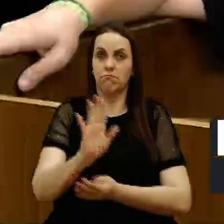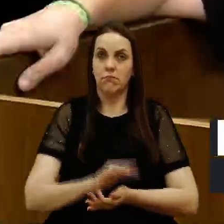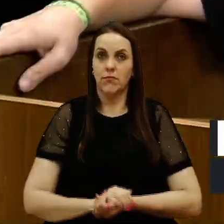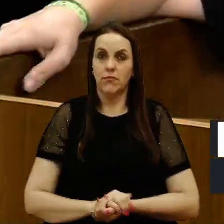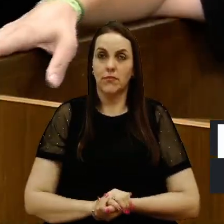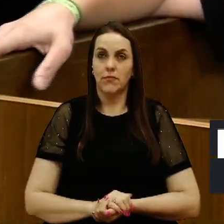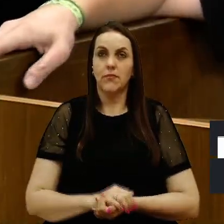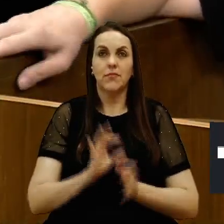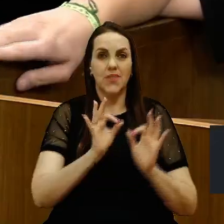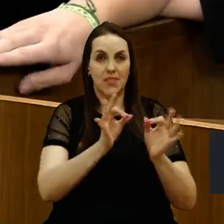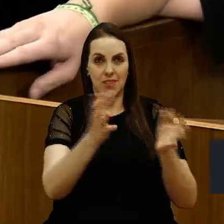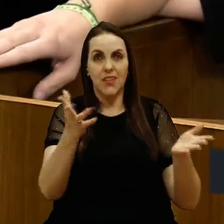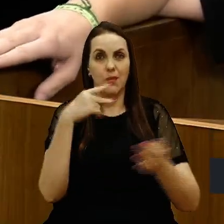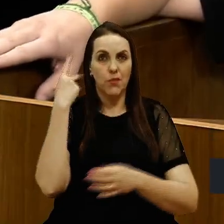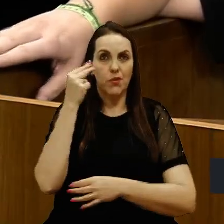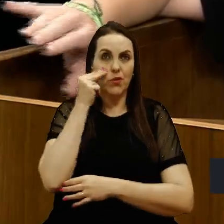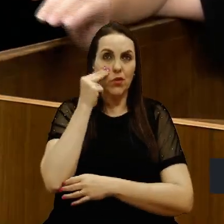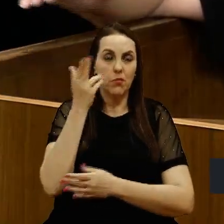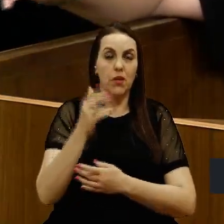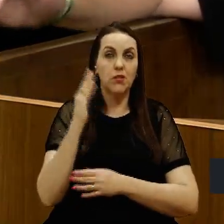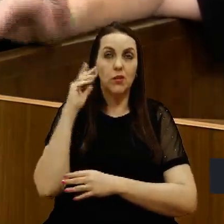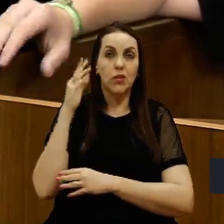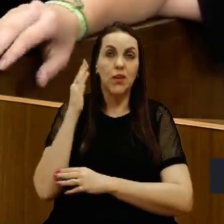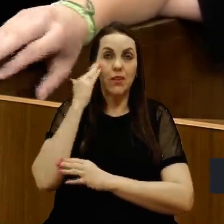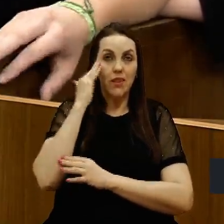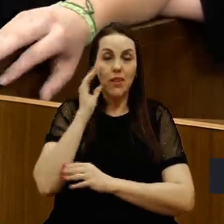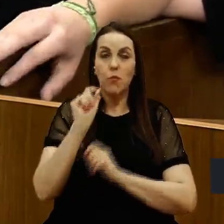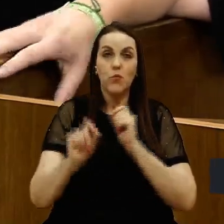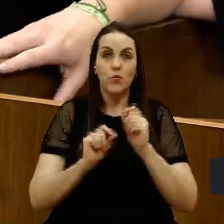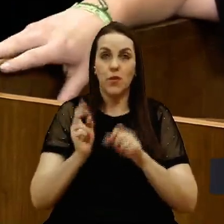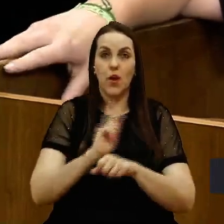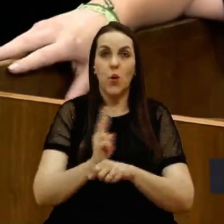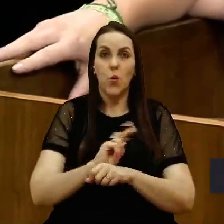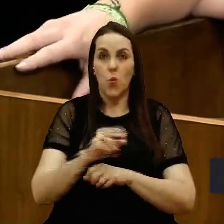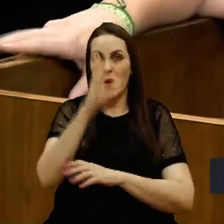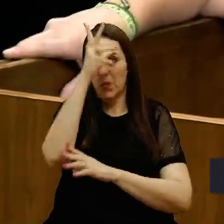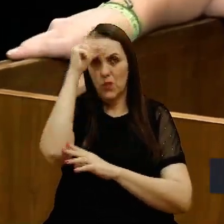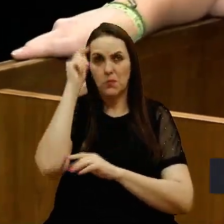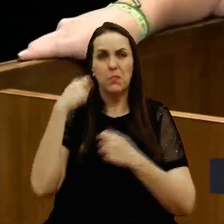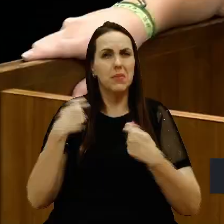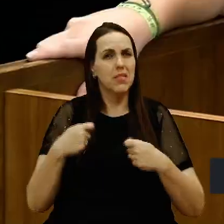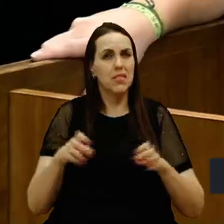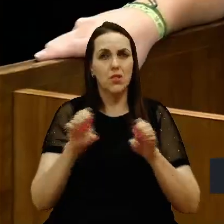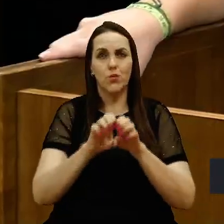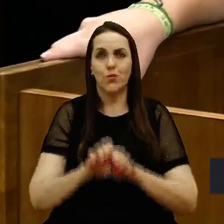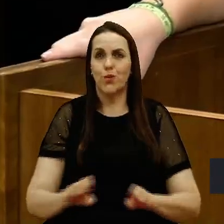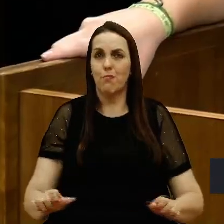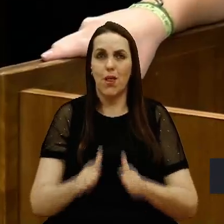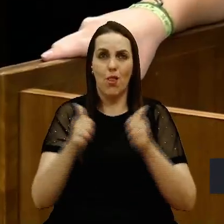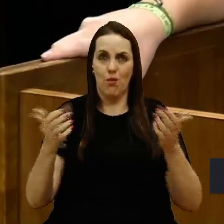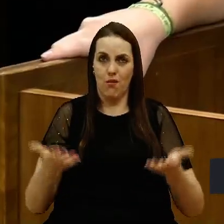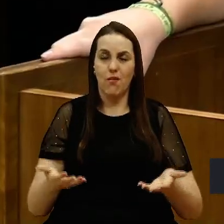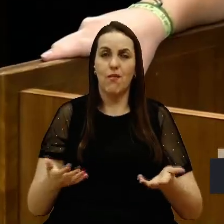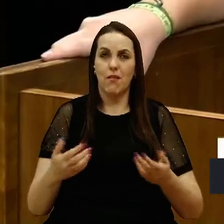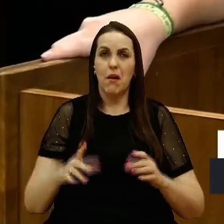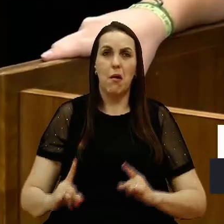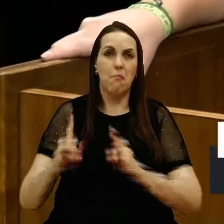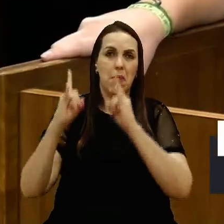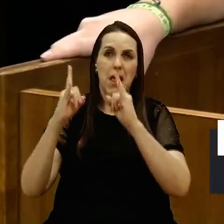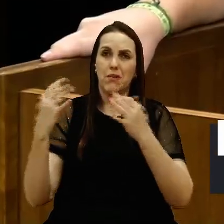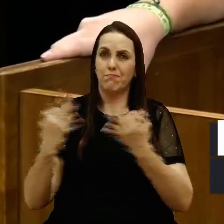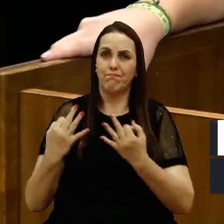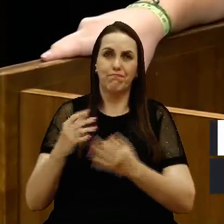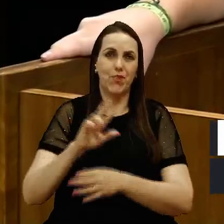exatamente, vereador Libardi, nós entendemos que a guarda precisa ter a melhor estrutura possível. Nós sabemos que o prédio lá não é adequado,